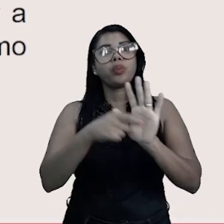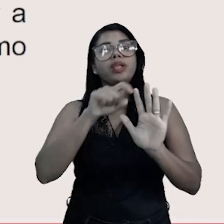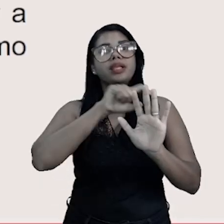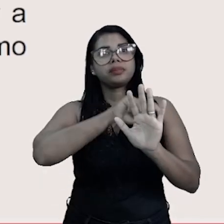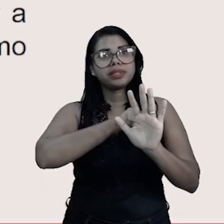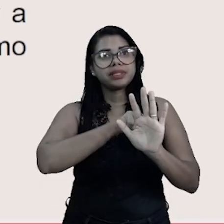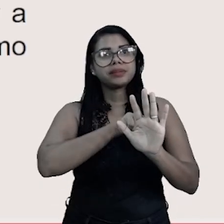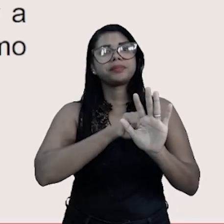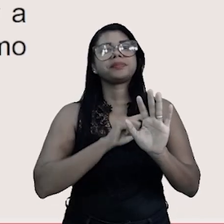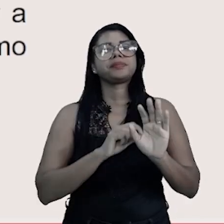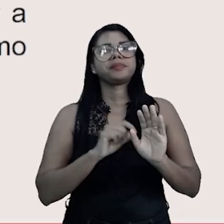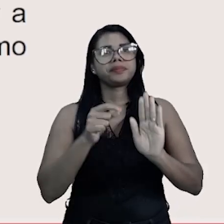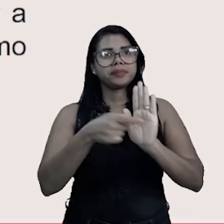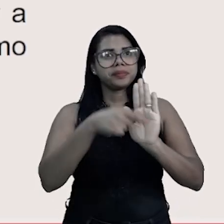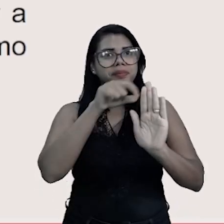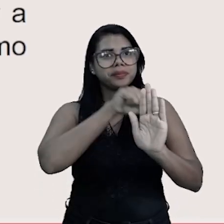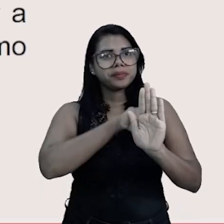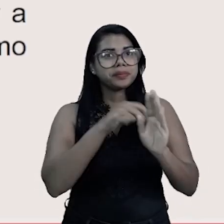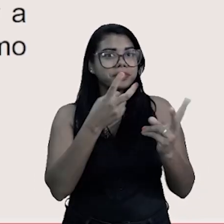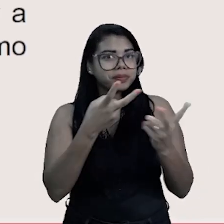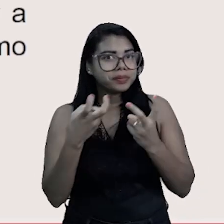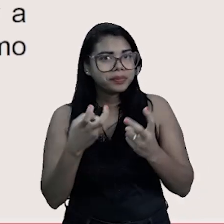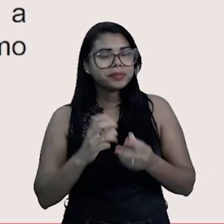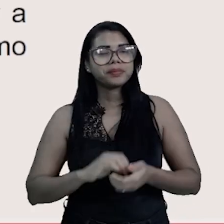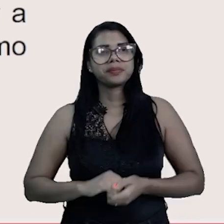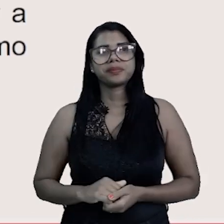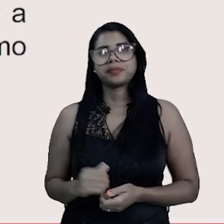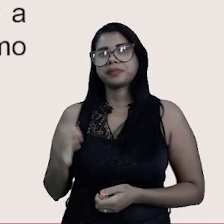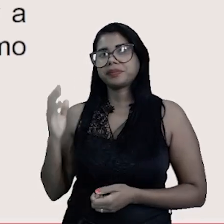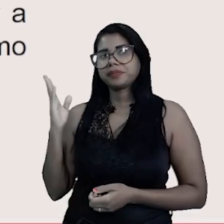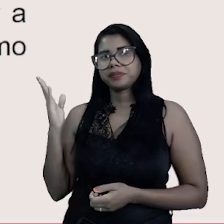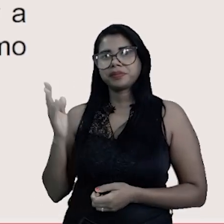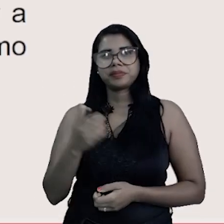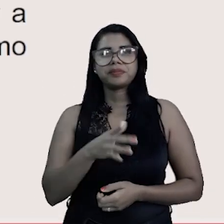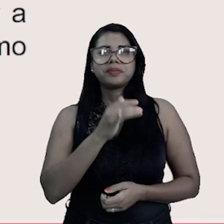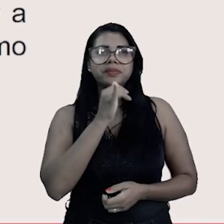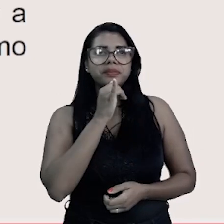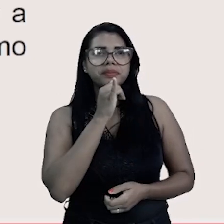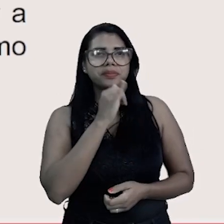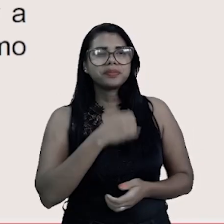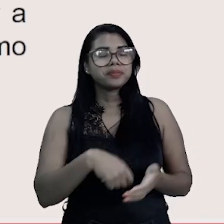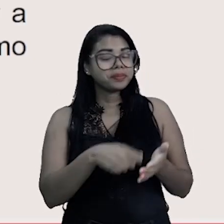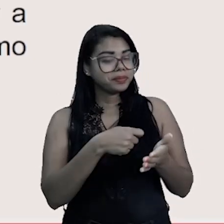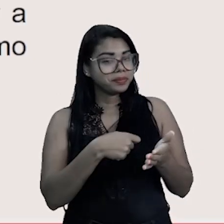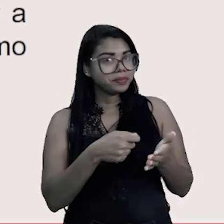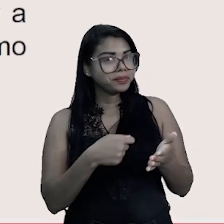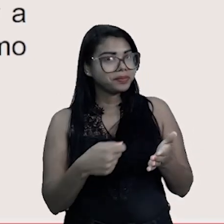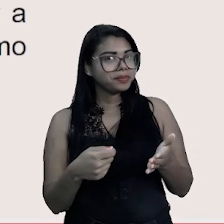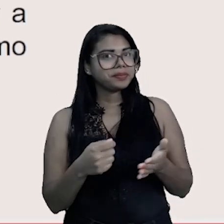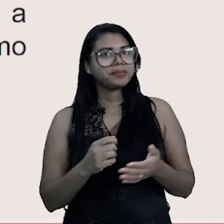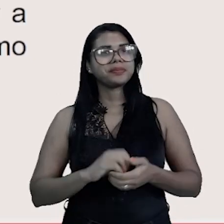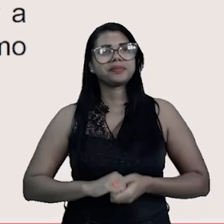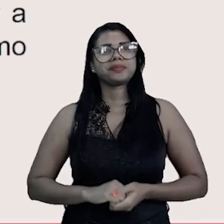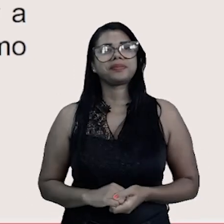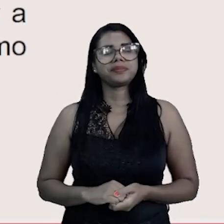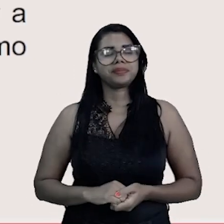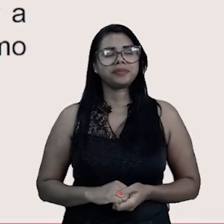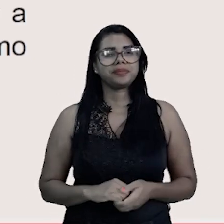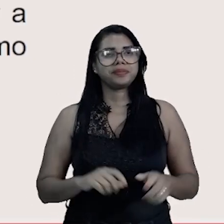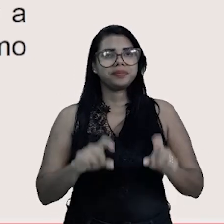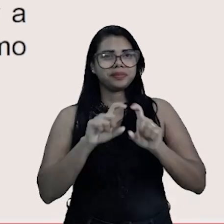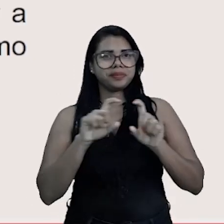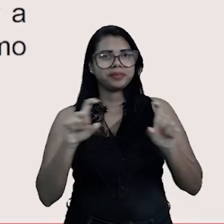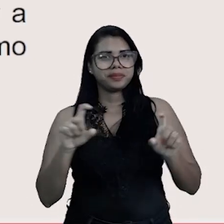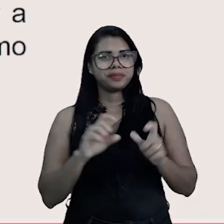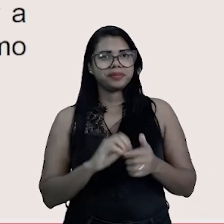Ok? Então, fica atento aí. Um outro exemplo de uma elipse, deixa eu colocar, anota aí, dá uma olhada aqui nessa frase, vê, eu vou colocar aqui. Se eu disser